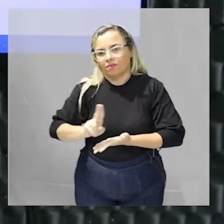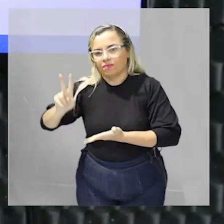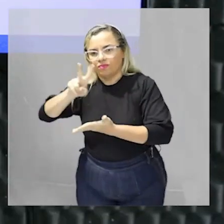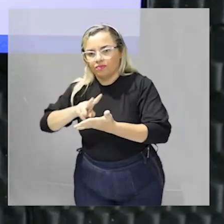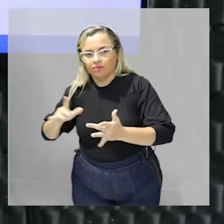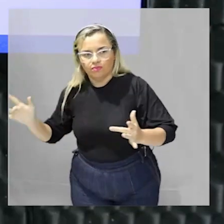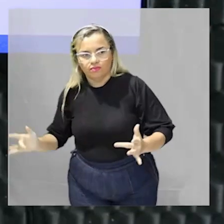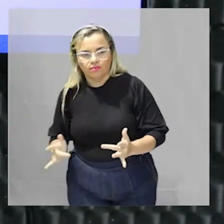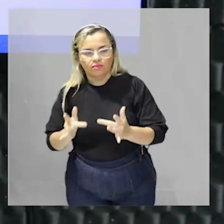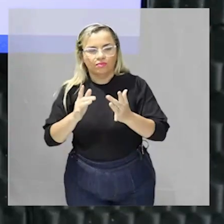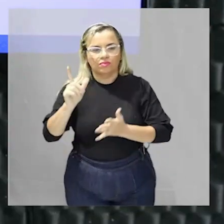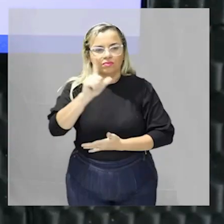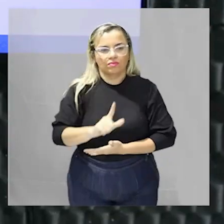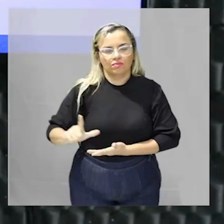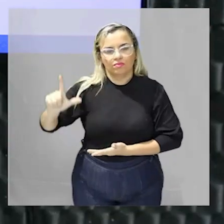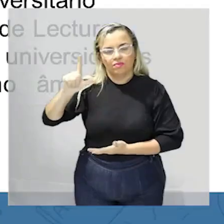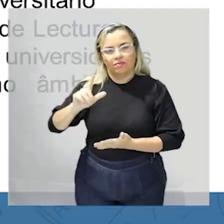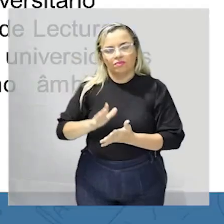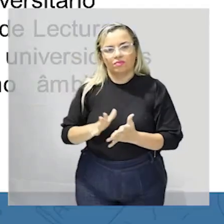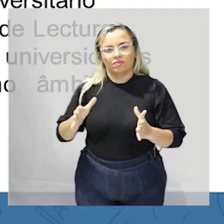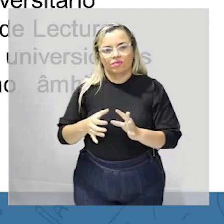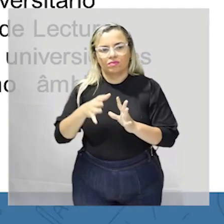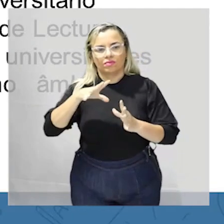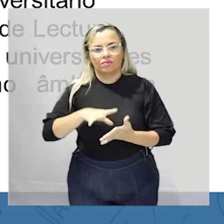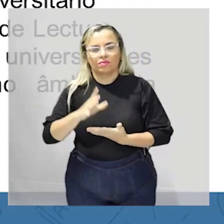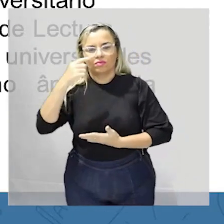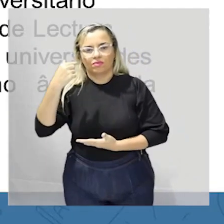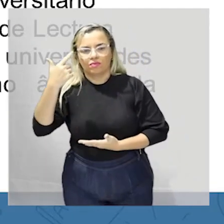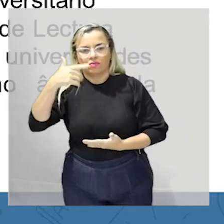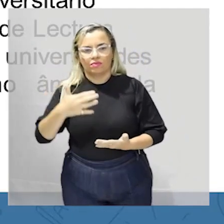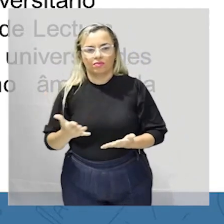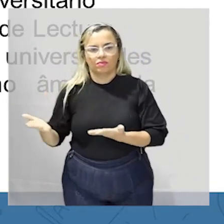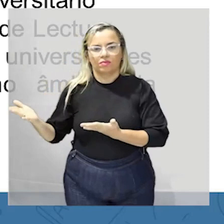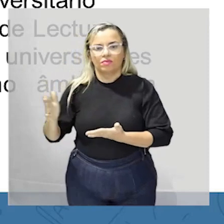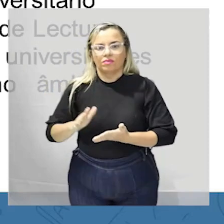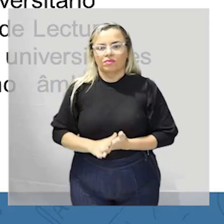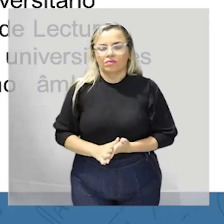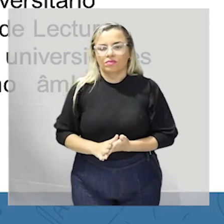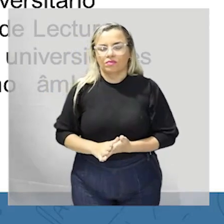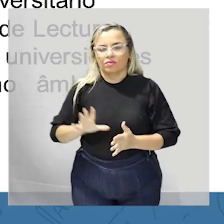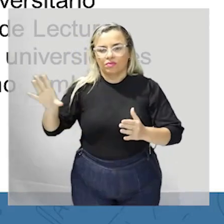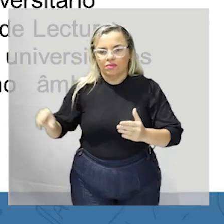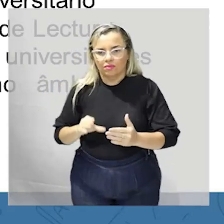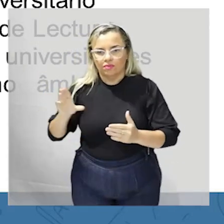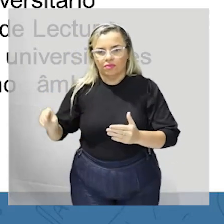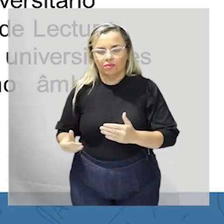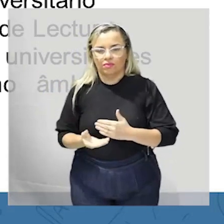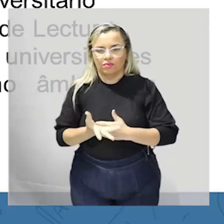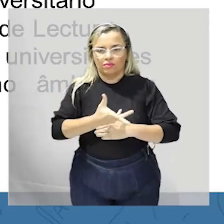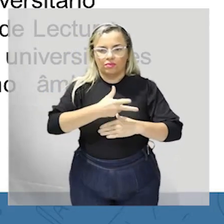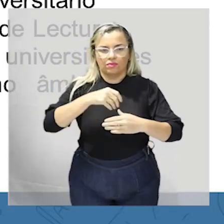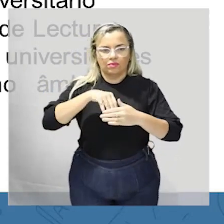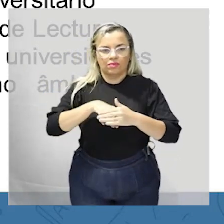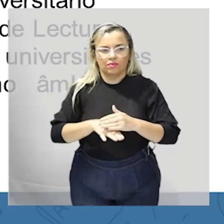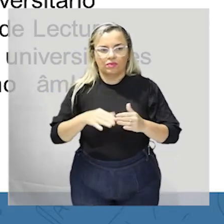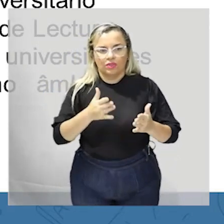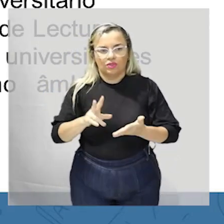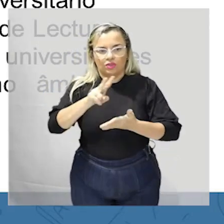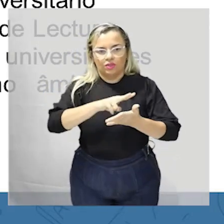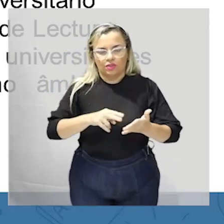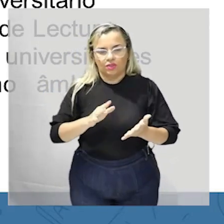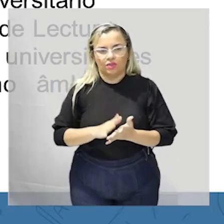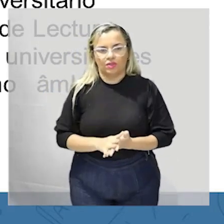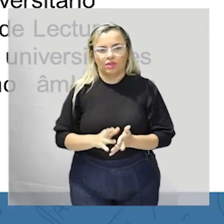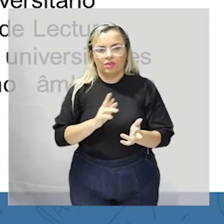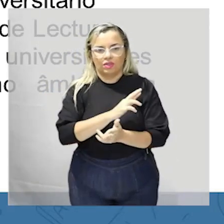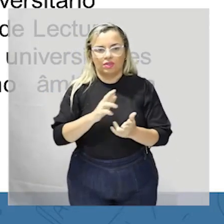meio de sua coleção Material de Leitura. A esse respeito, conclui-se que esse texto tem a